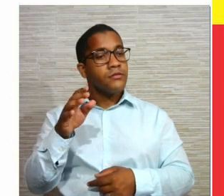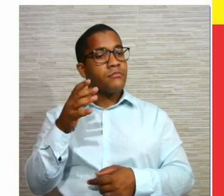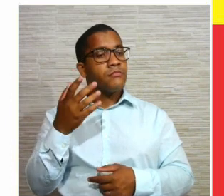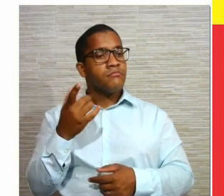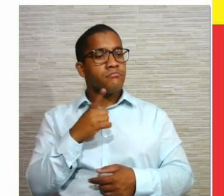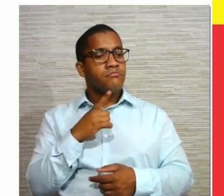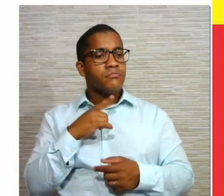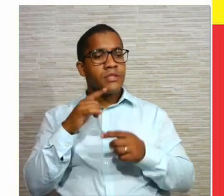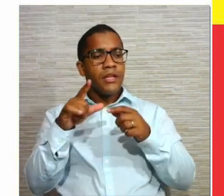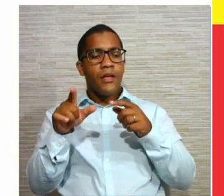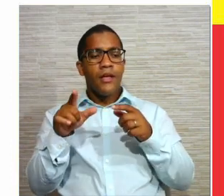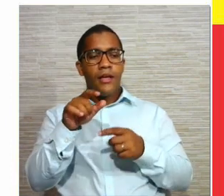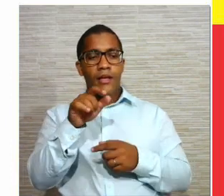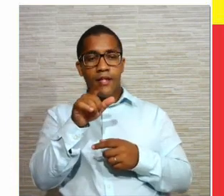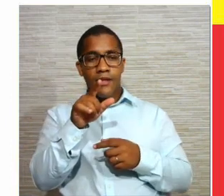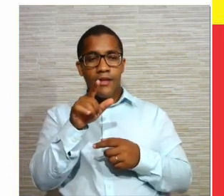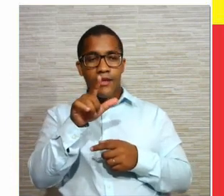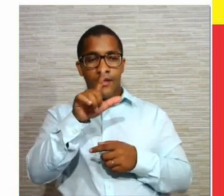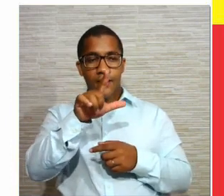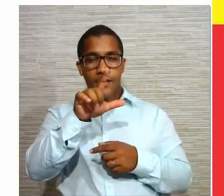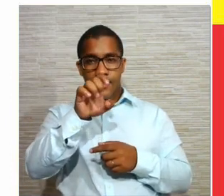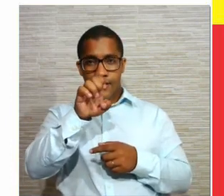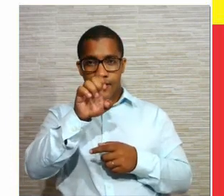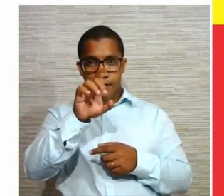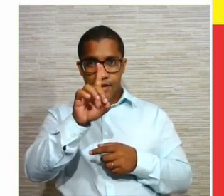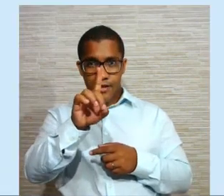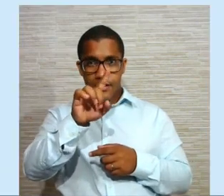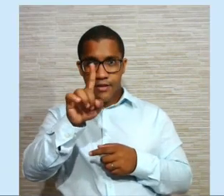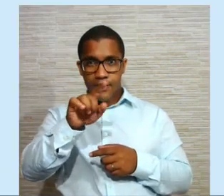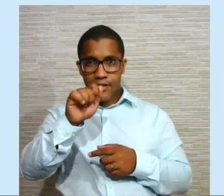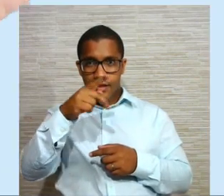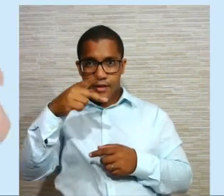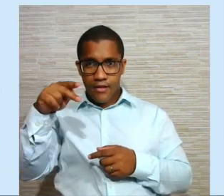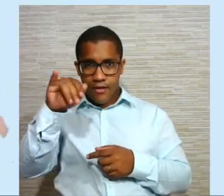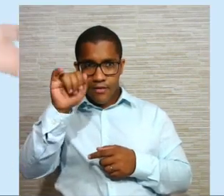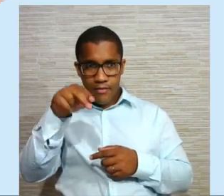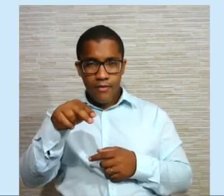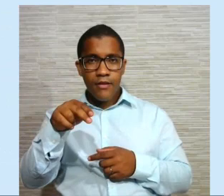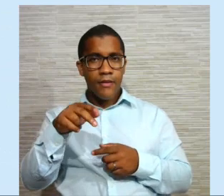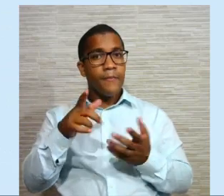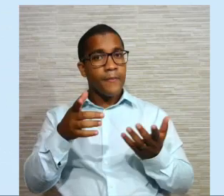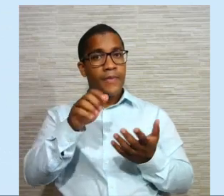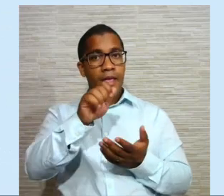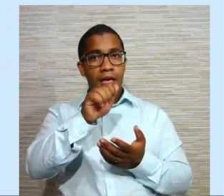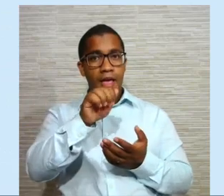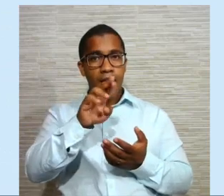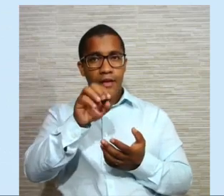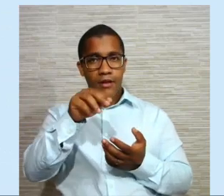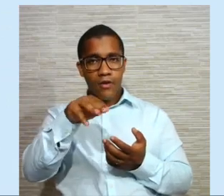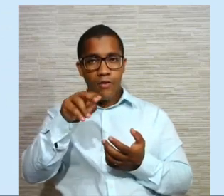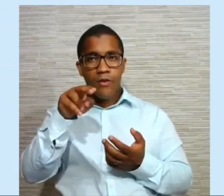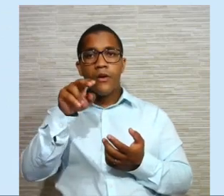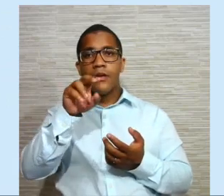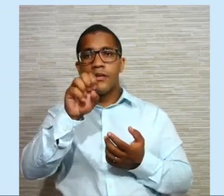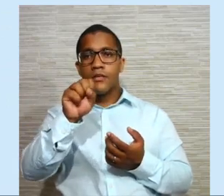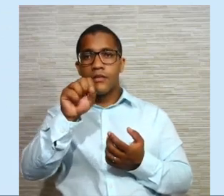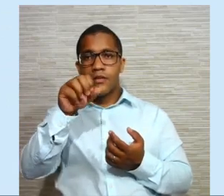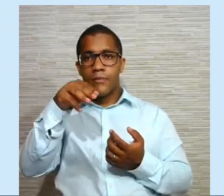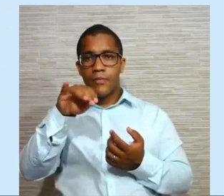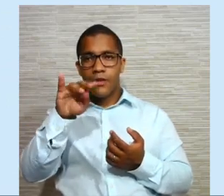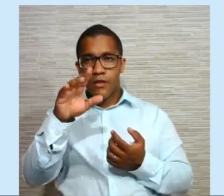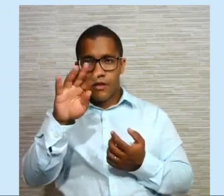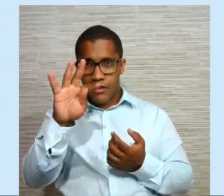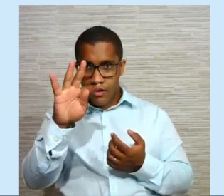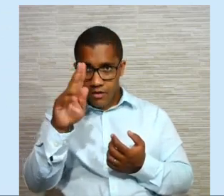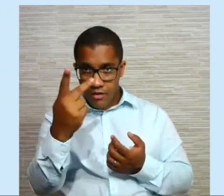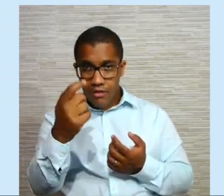que vocês estão vendo, que também fez muito sucesso, o Led Zeppelin, no mundo todo. O Aerosmith ainda está em ativa, né, ele começou, né,